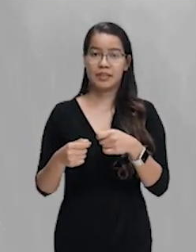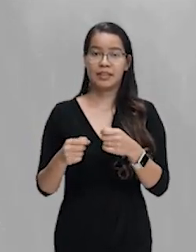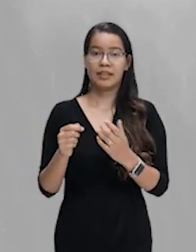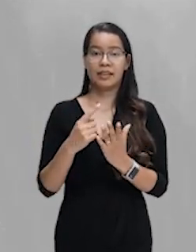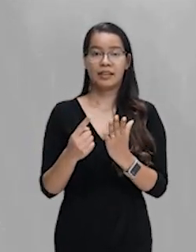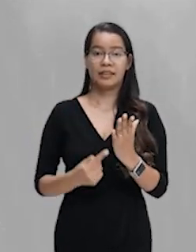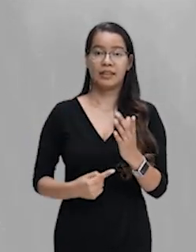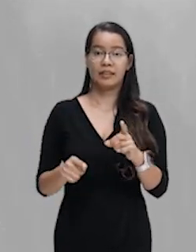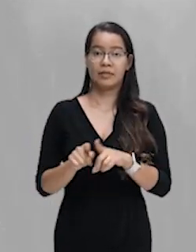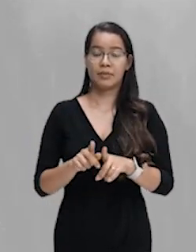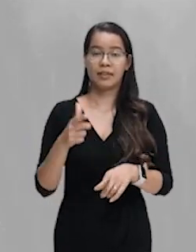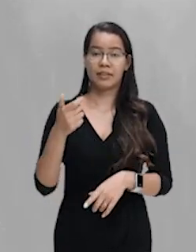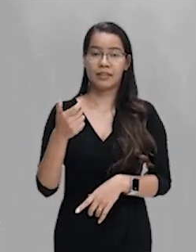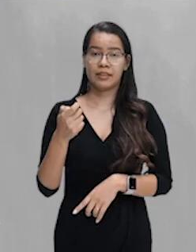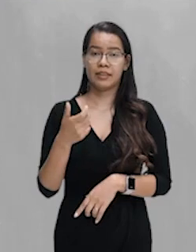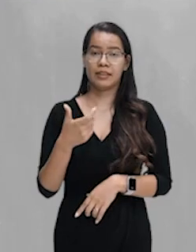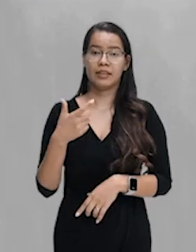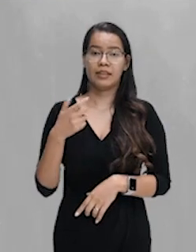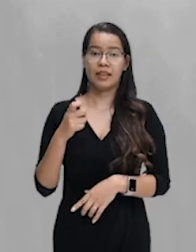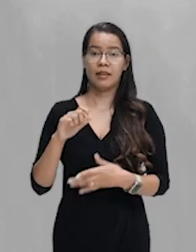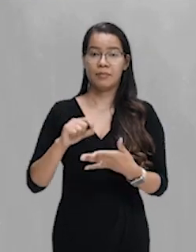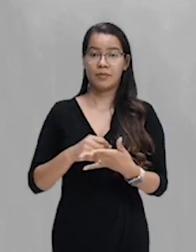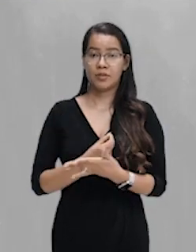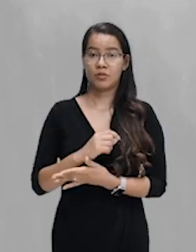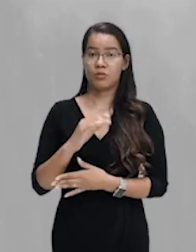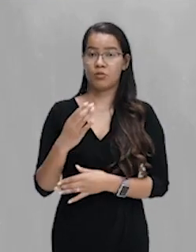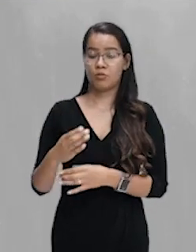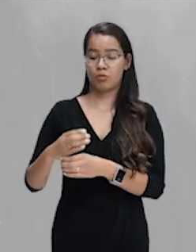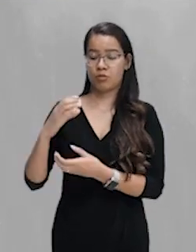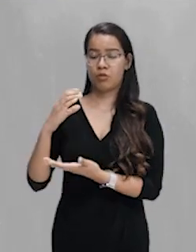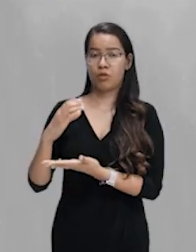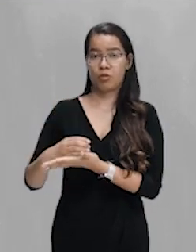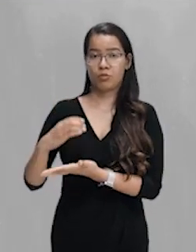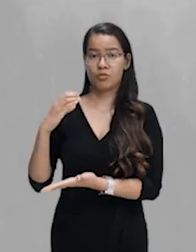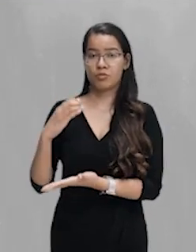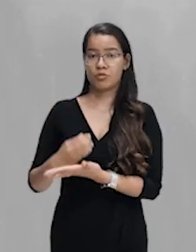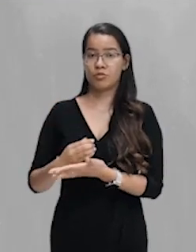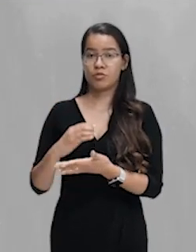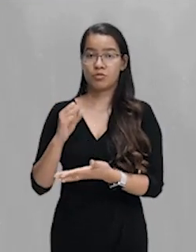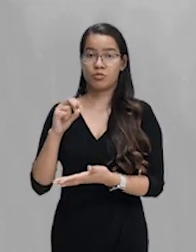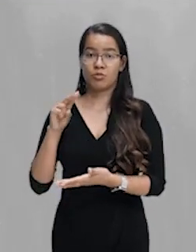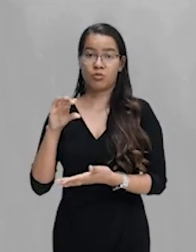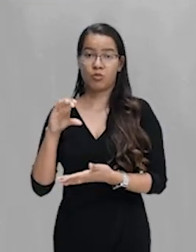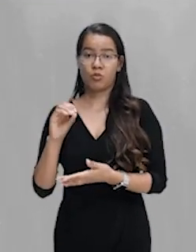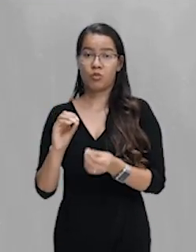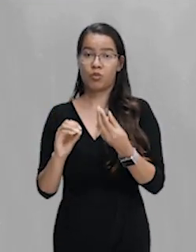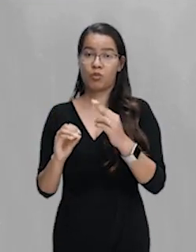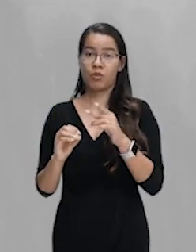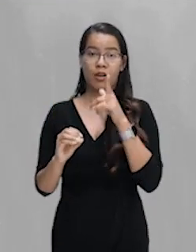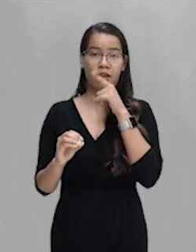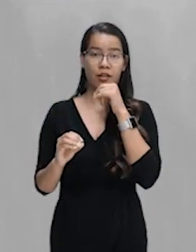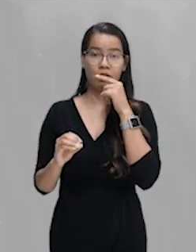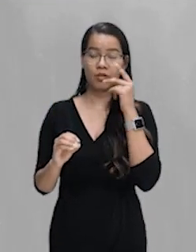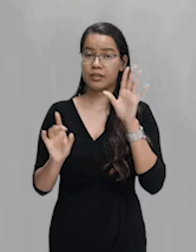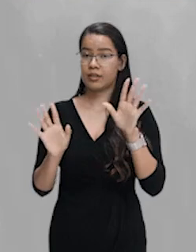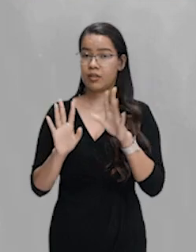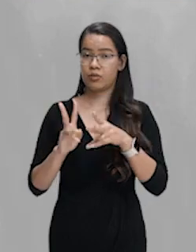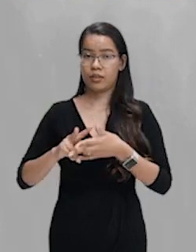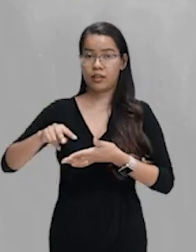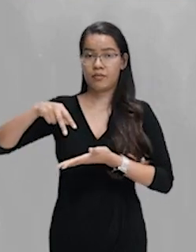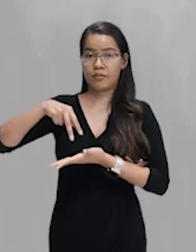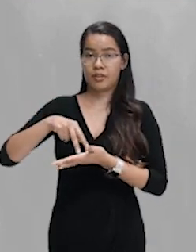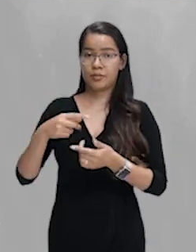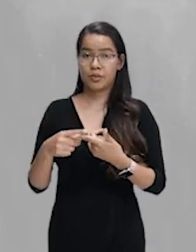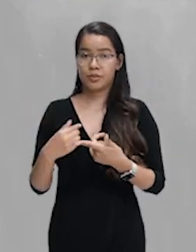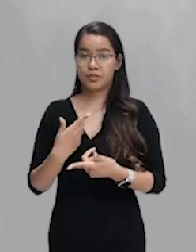mão, um copo de suco, um copo de água aí do lado, não levanta, que a gente tem muita coisa interessante para vocês aqui. E eu já quero chamar a atenção